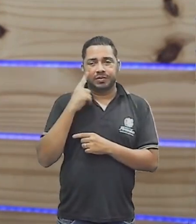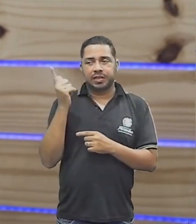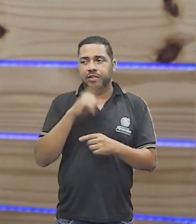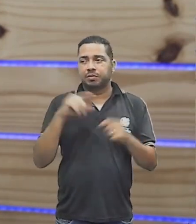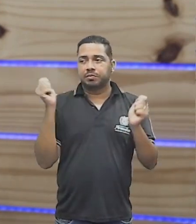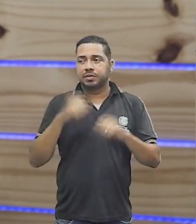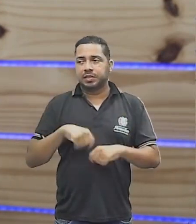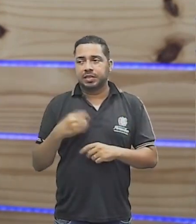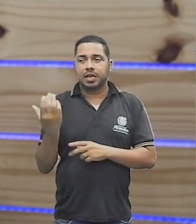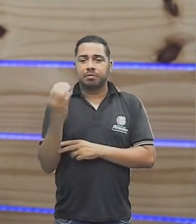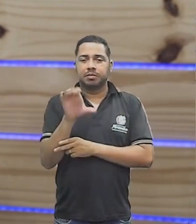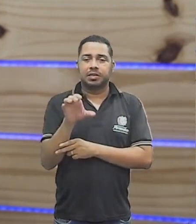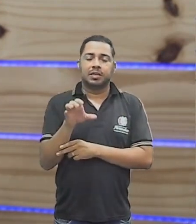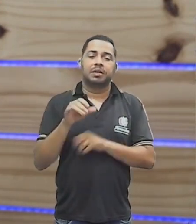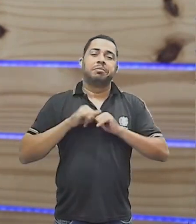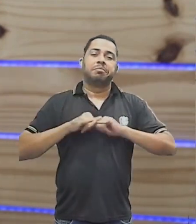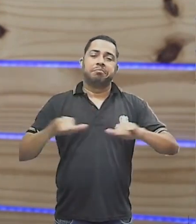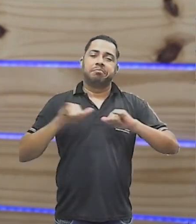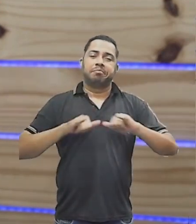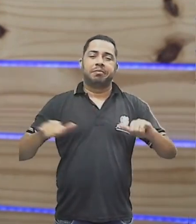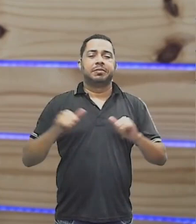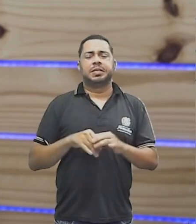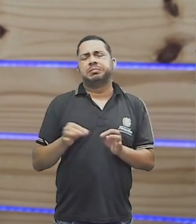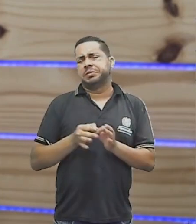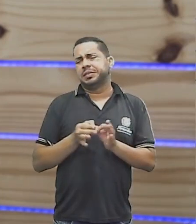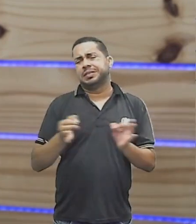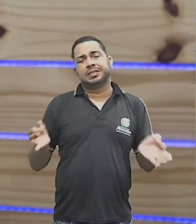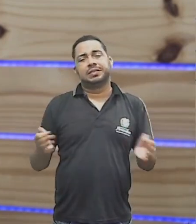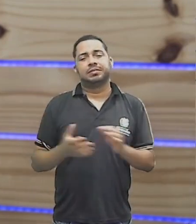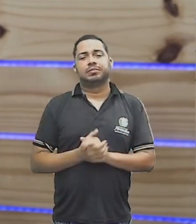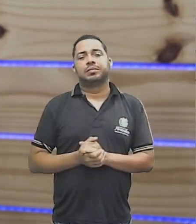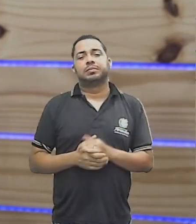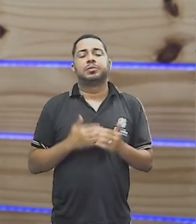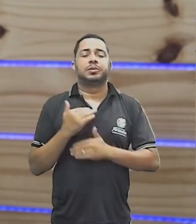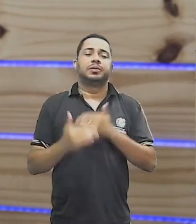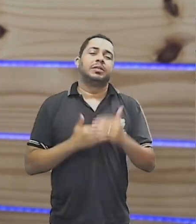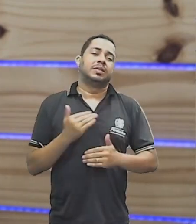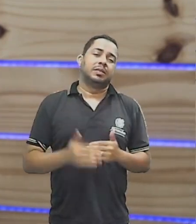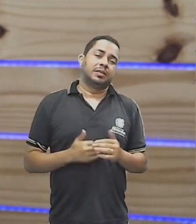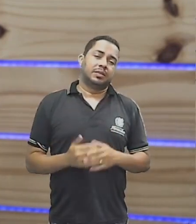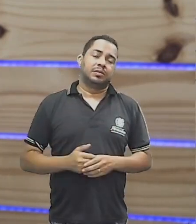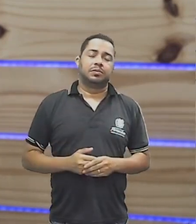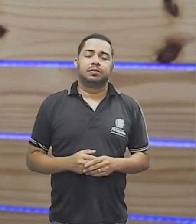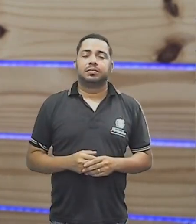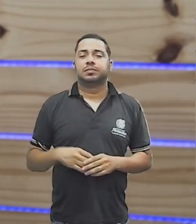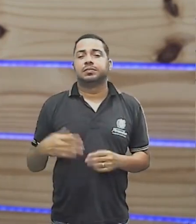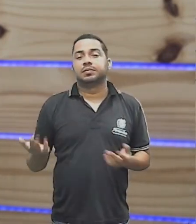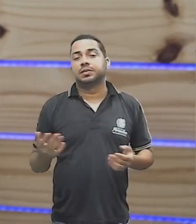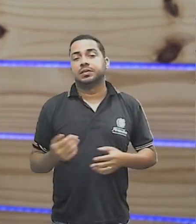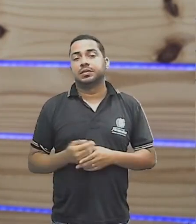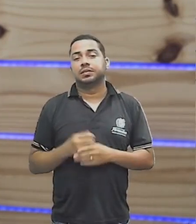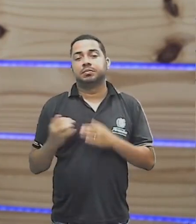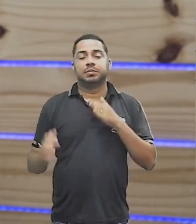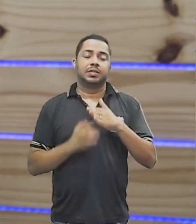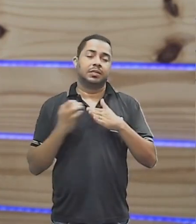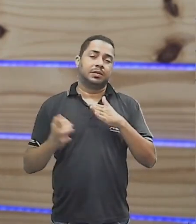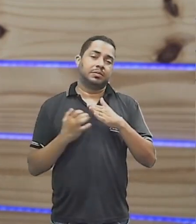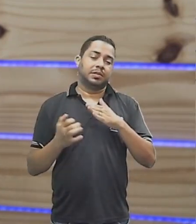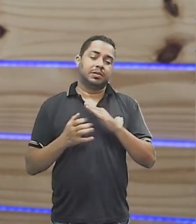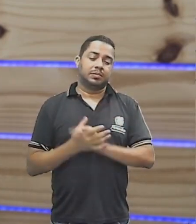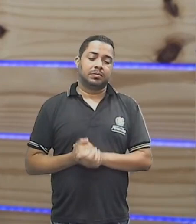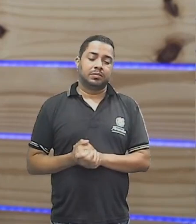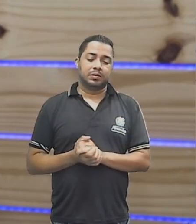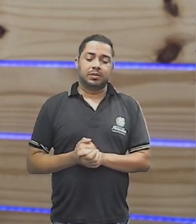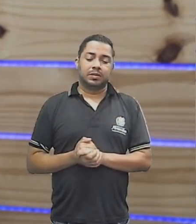possível aplicar marketing no mais simples processo, no mais simples empreendimento,